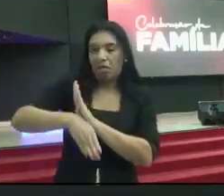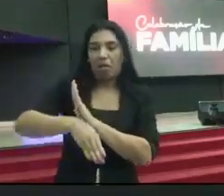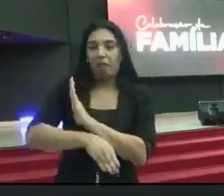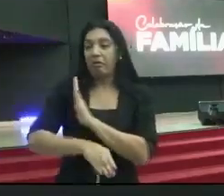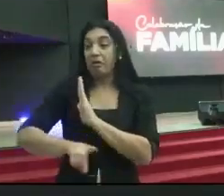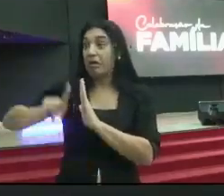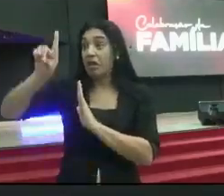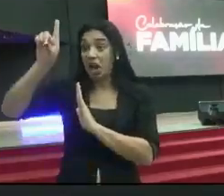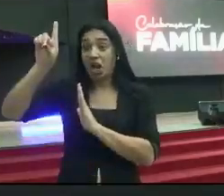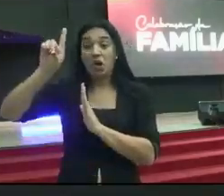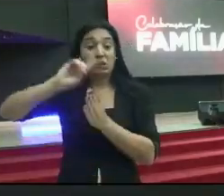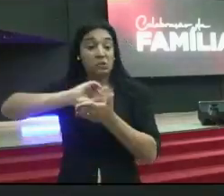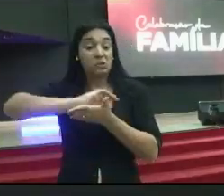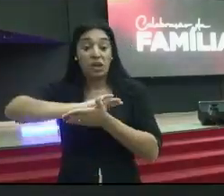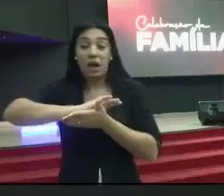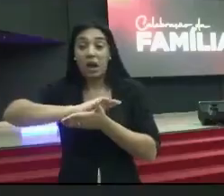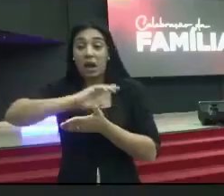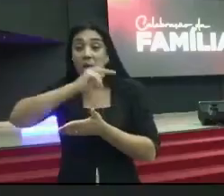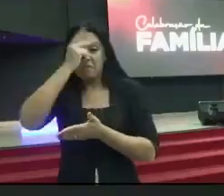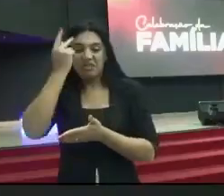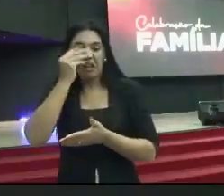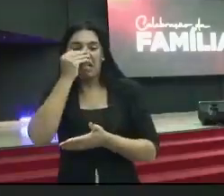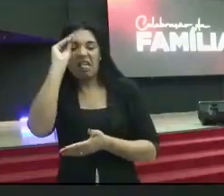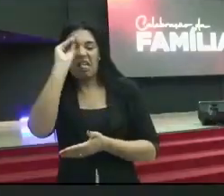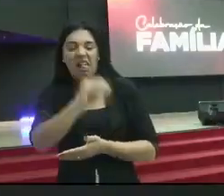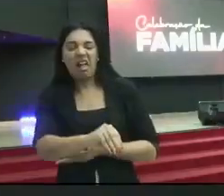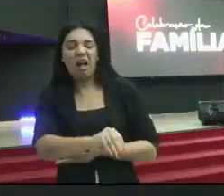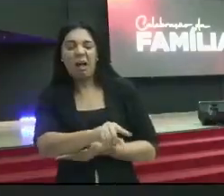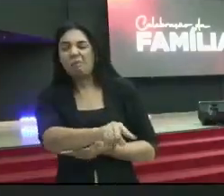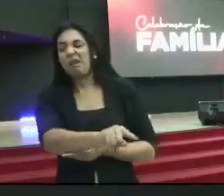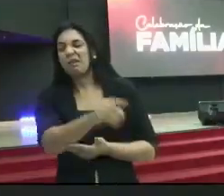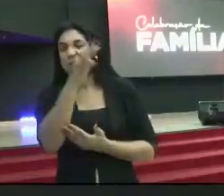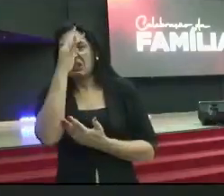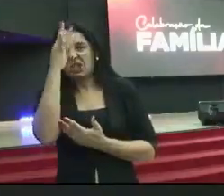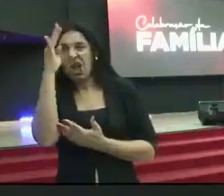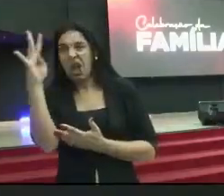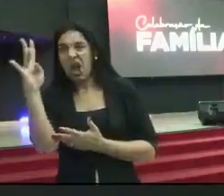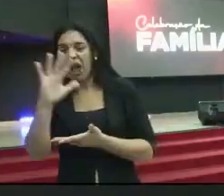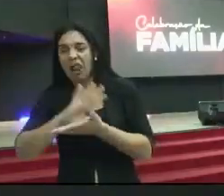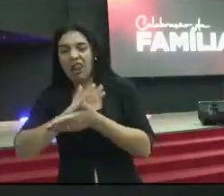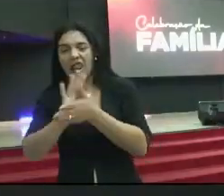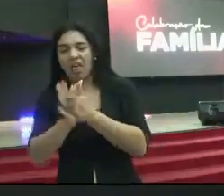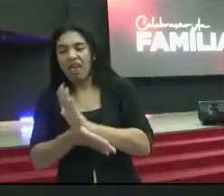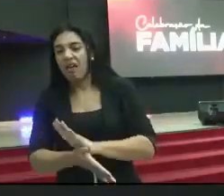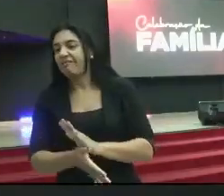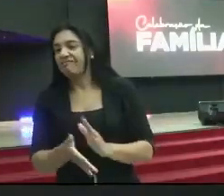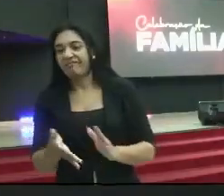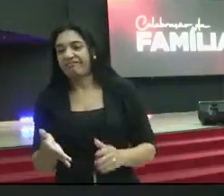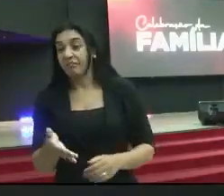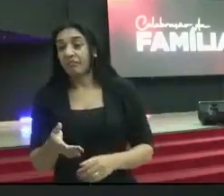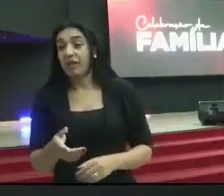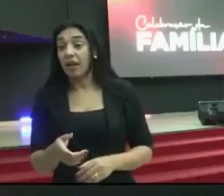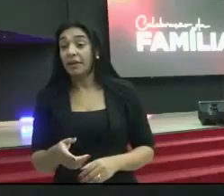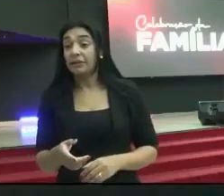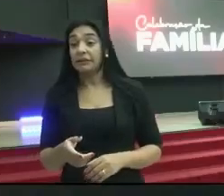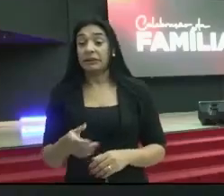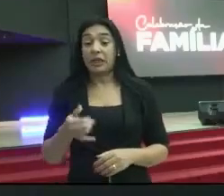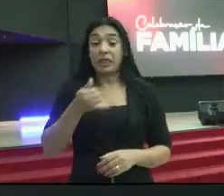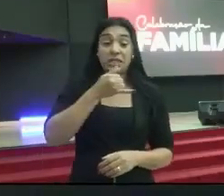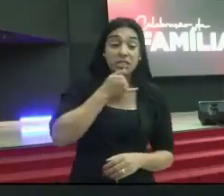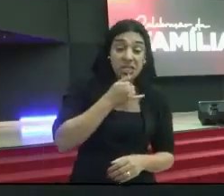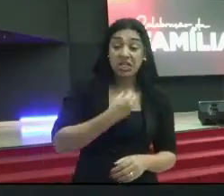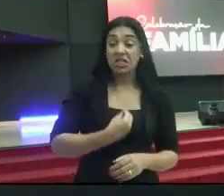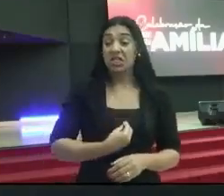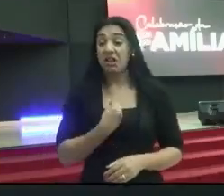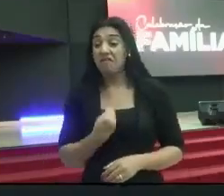Deus não descarta aqueles cujos sonhos foram despedaçados pelas